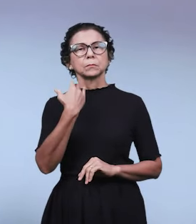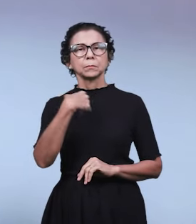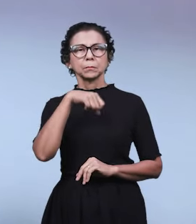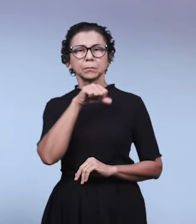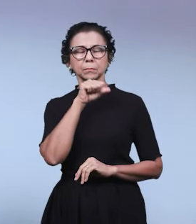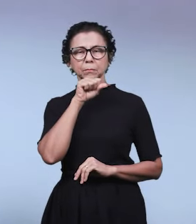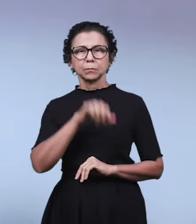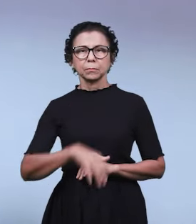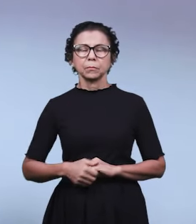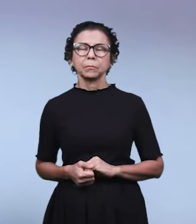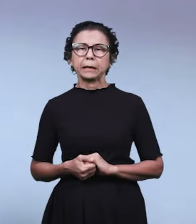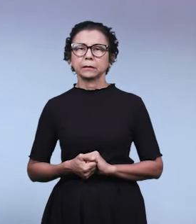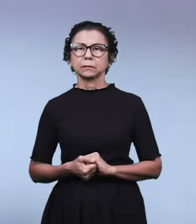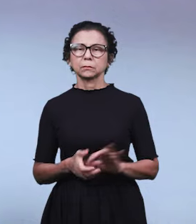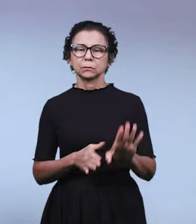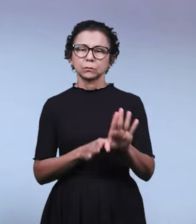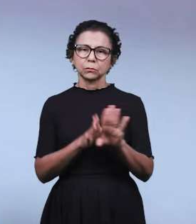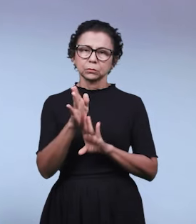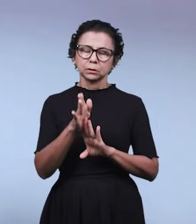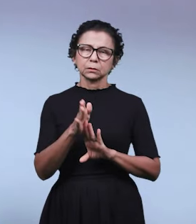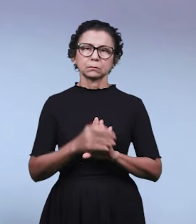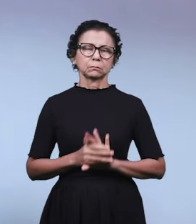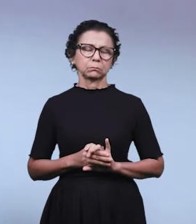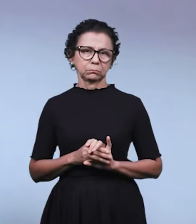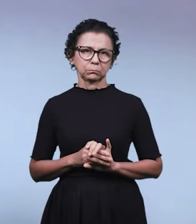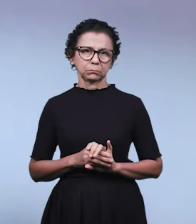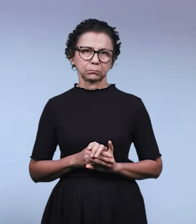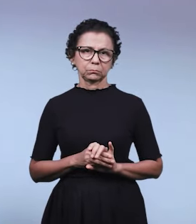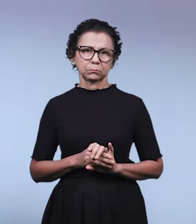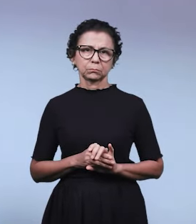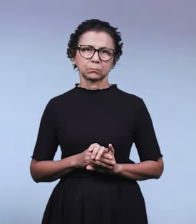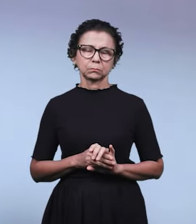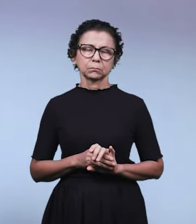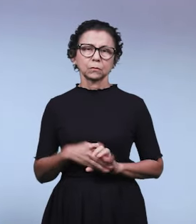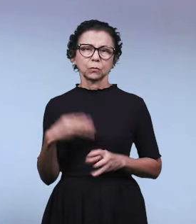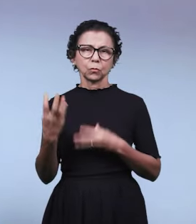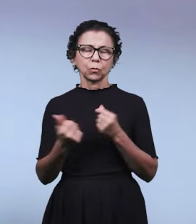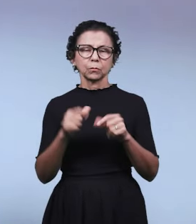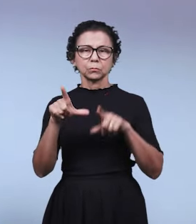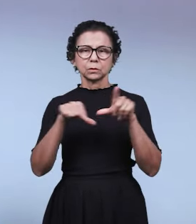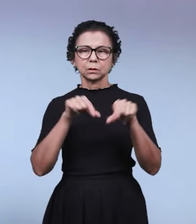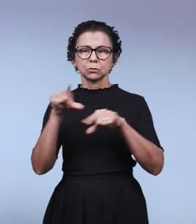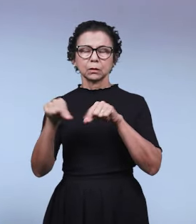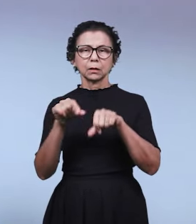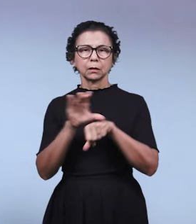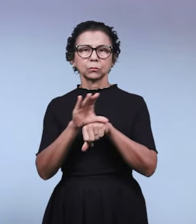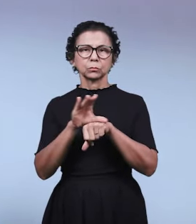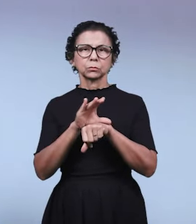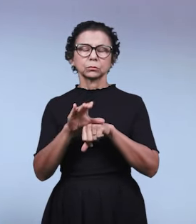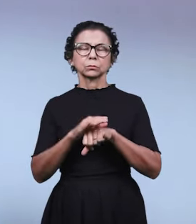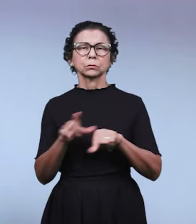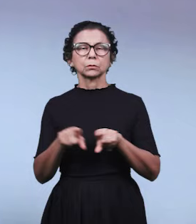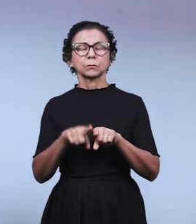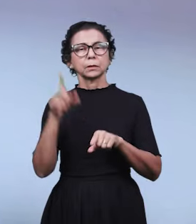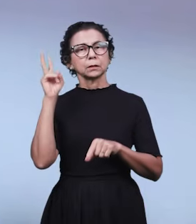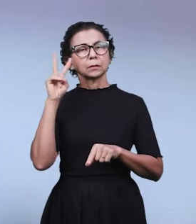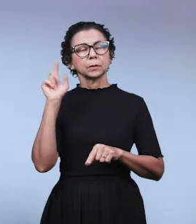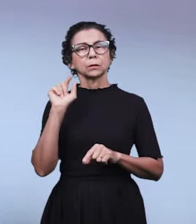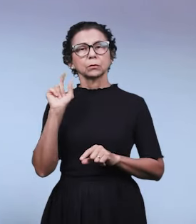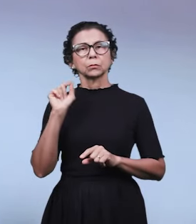direção segura em relação a essas seleções com a sabedoria do Senhor. É bom lembrar que esse também é um